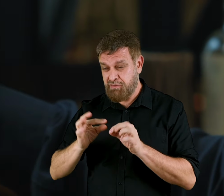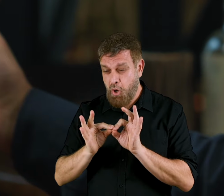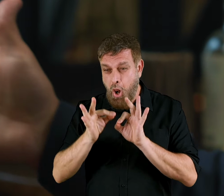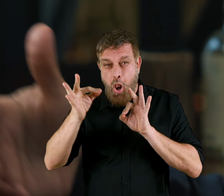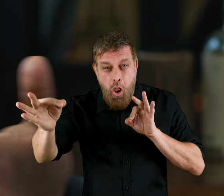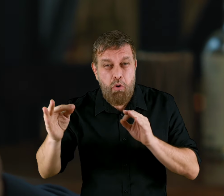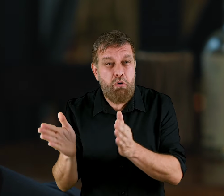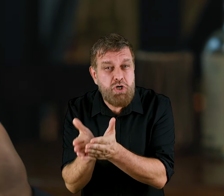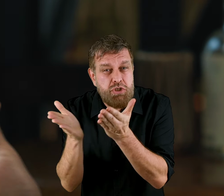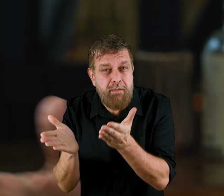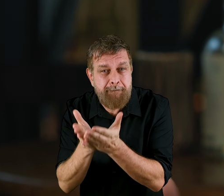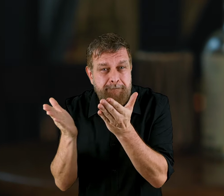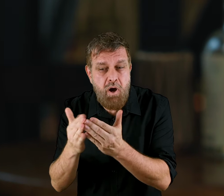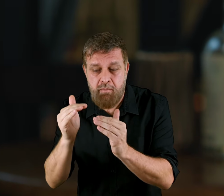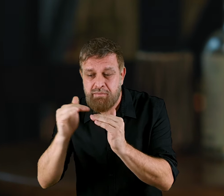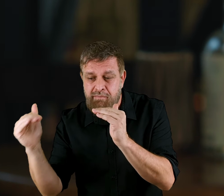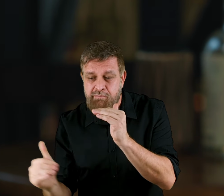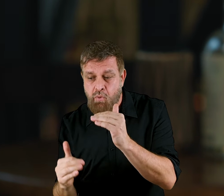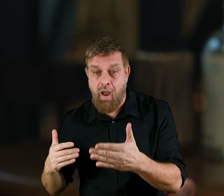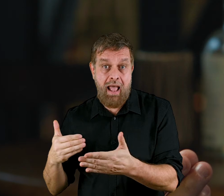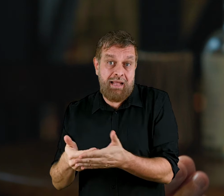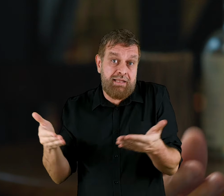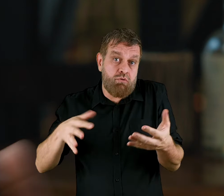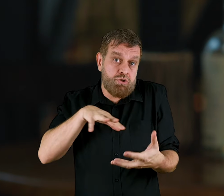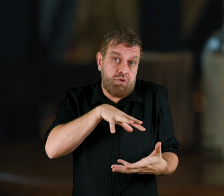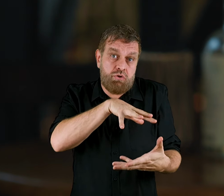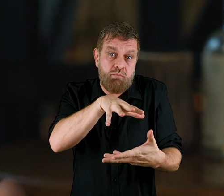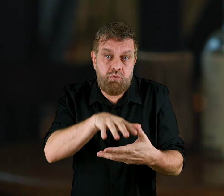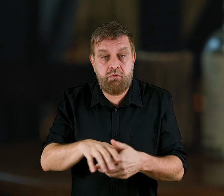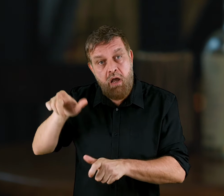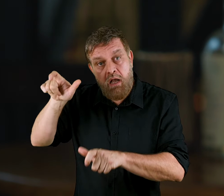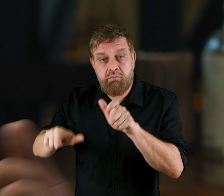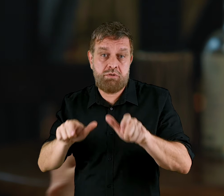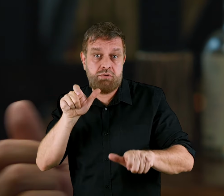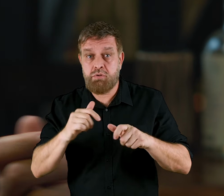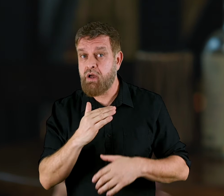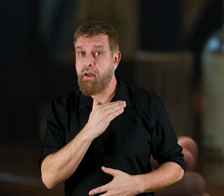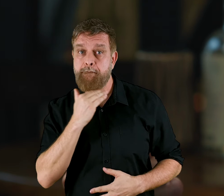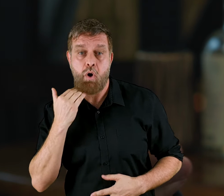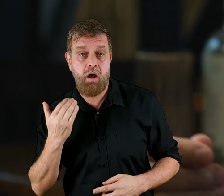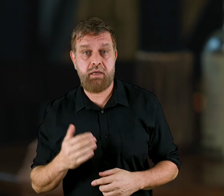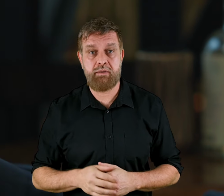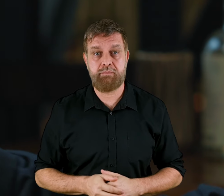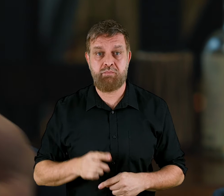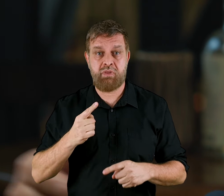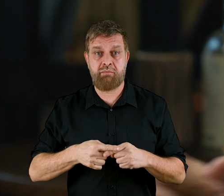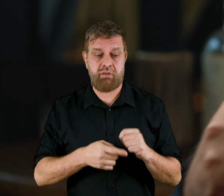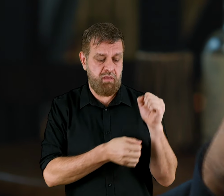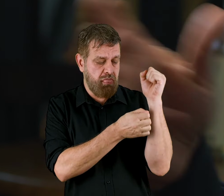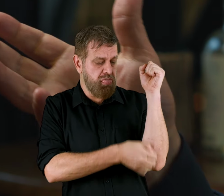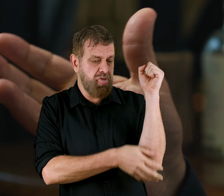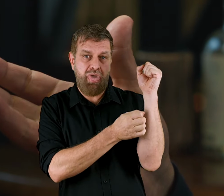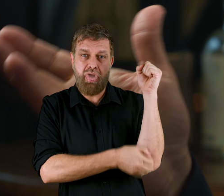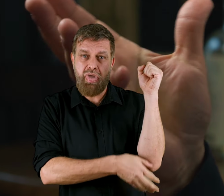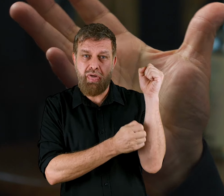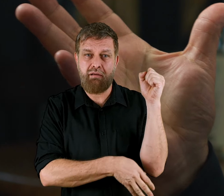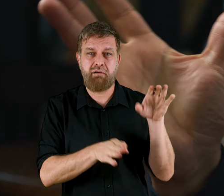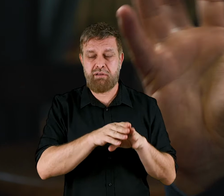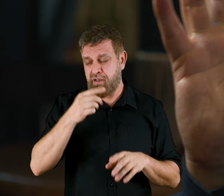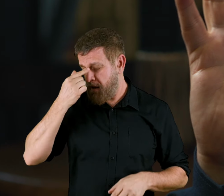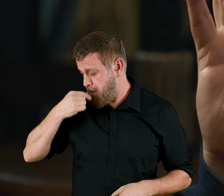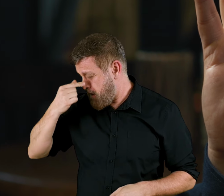pobres, miseráveis, ainda hoje no mundo, ainda as pessoas morrem de difteria, de uma gripe,